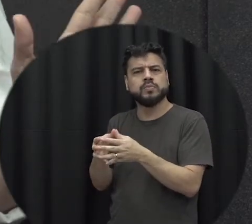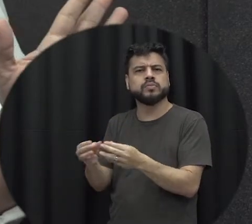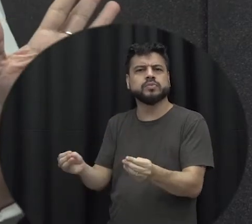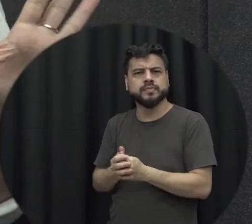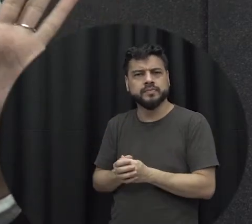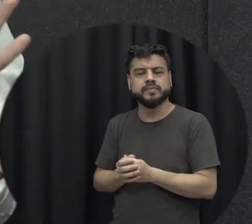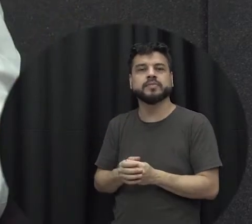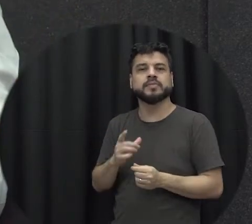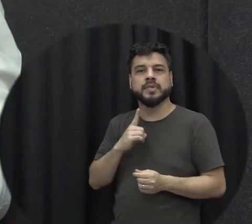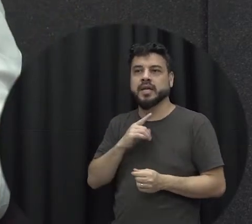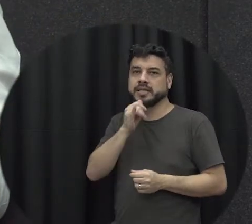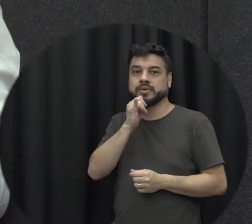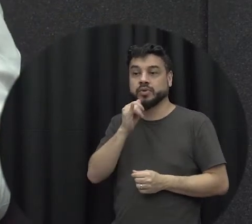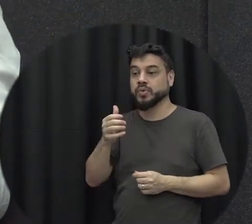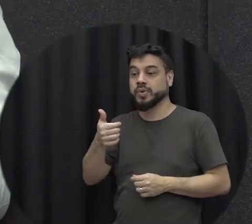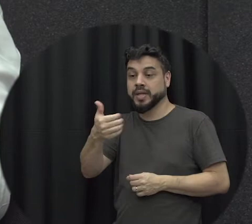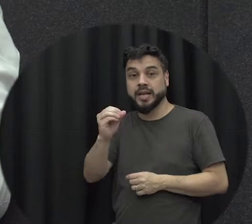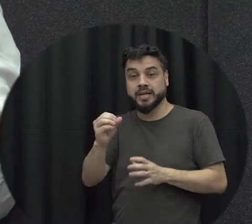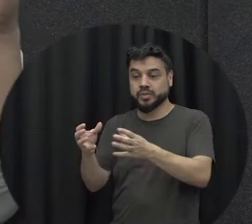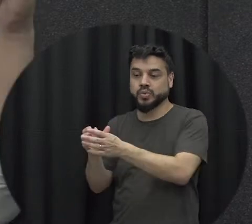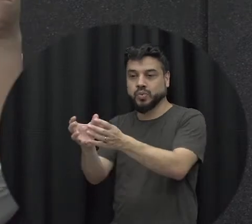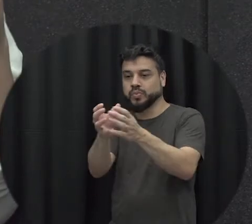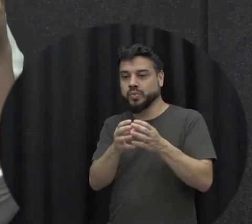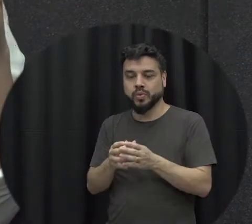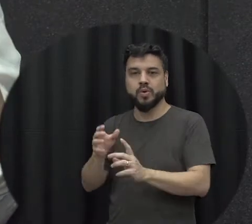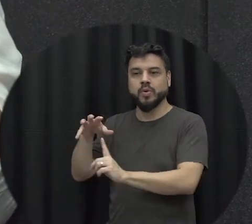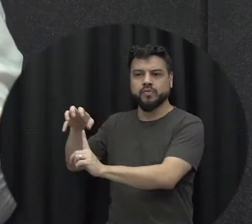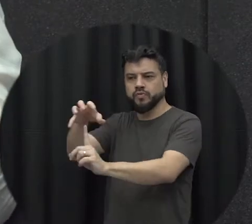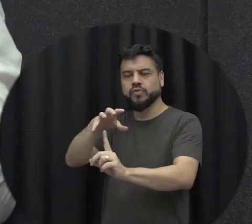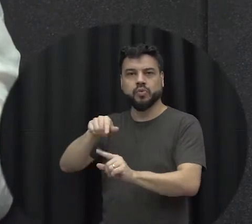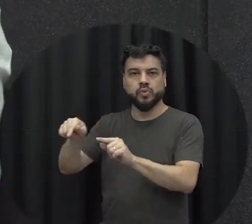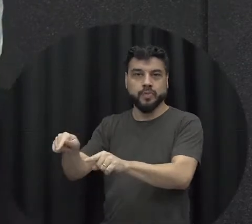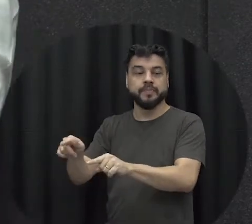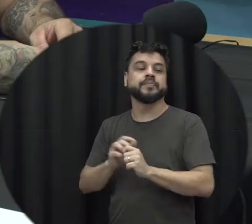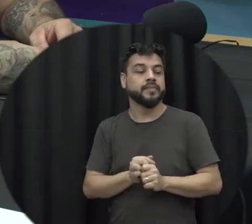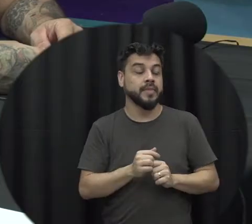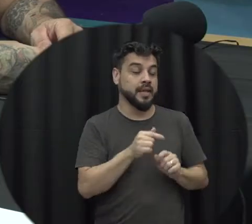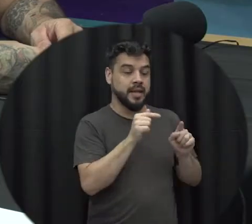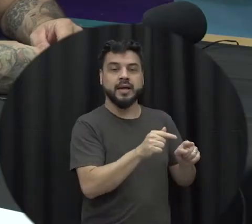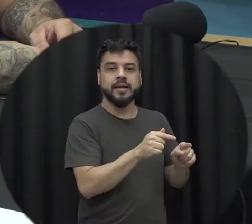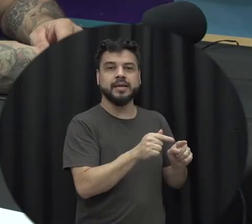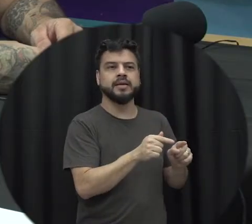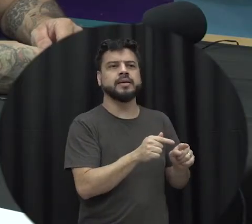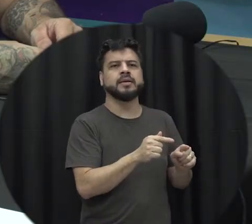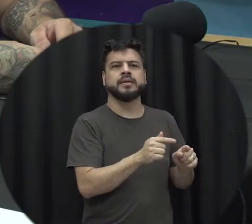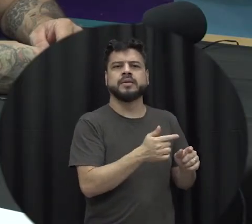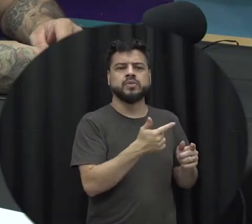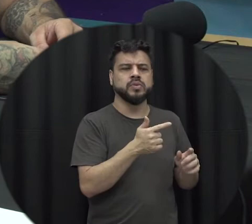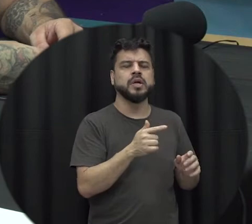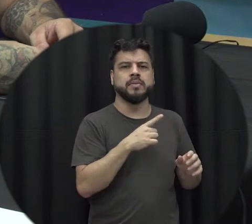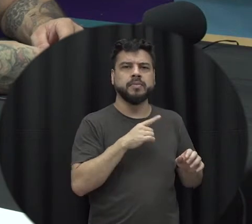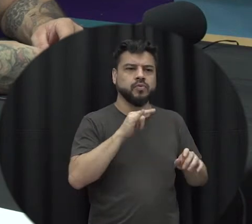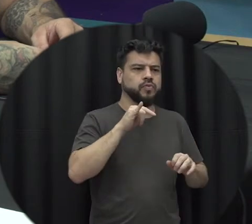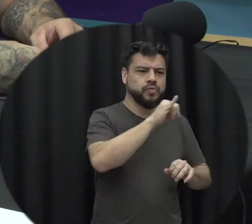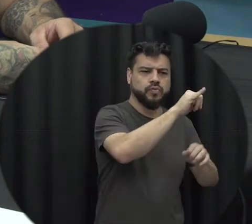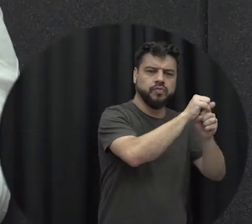10 grupos de fungos. Sem o agrotóxico, no mesmo período que a gente testou, ficou 5. Então, o que aconteceu com